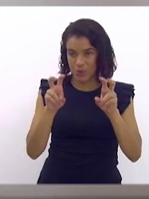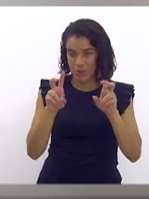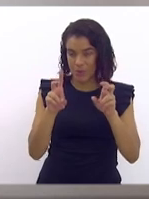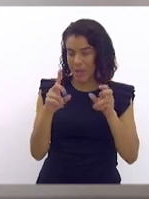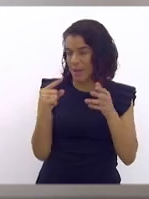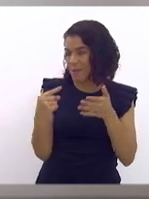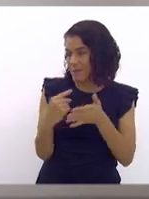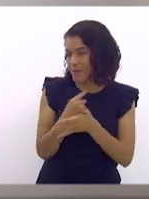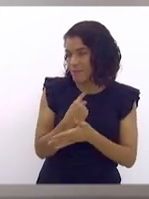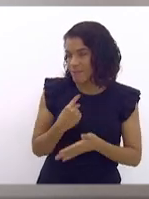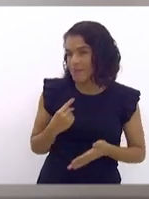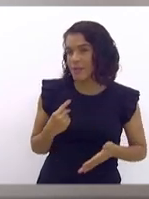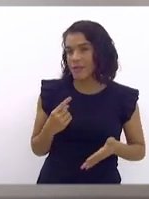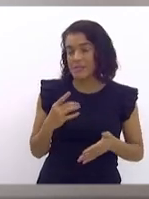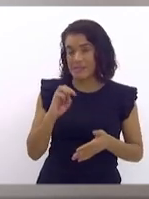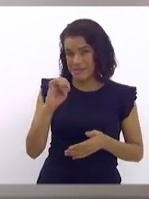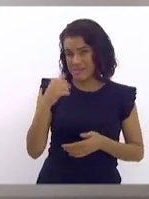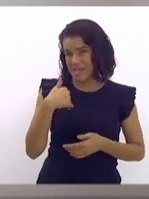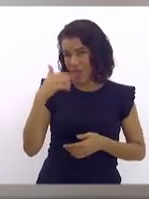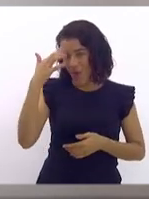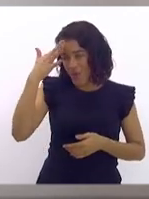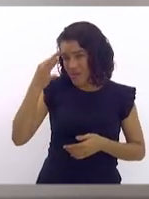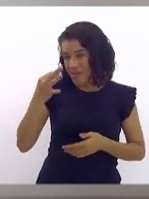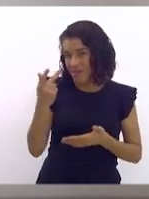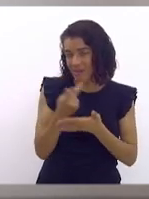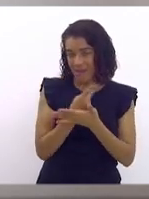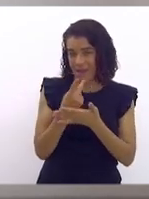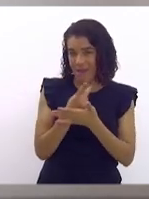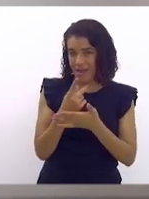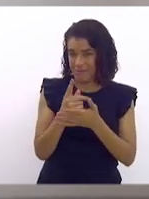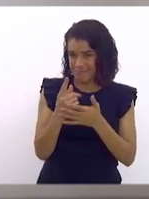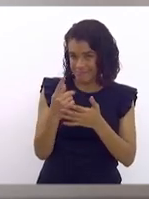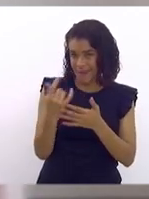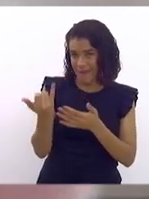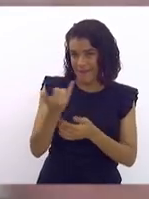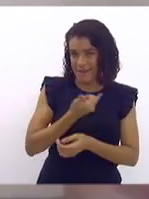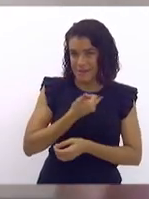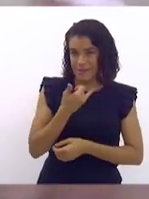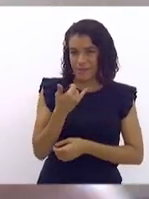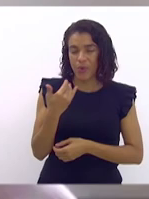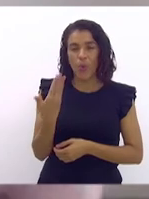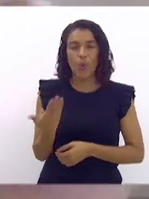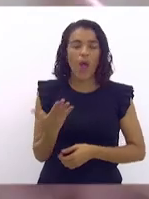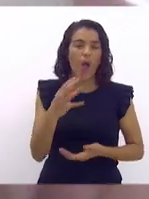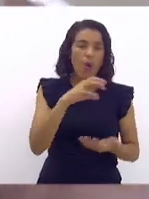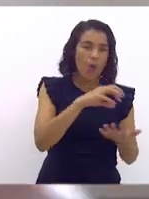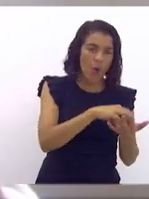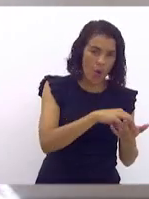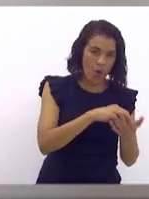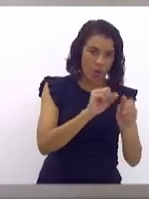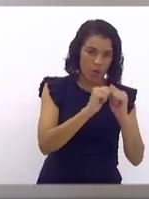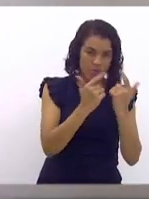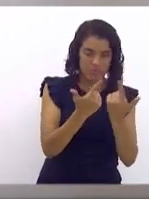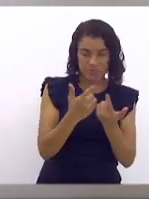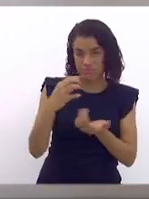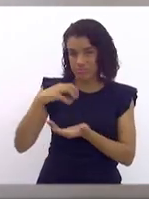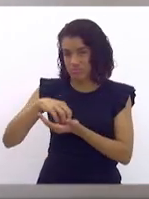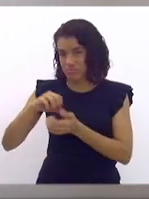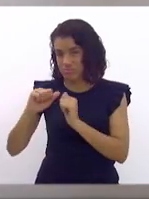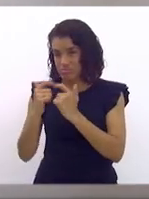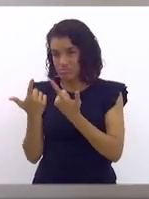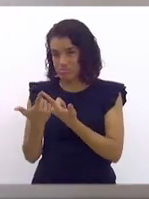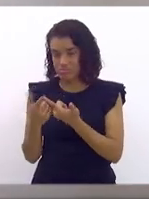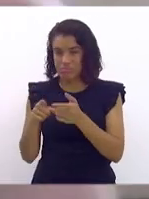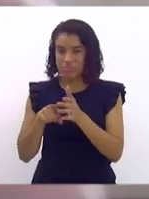pergunta, e aí me corrijam se eu tiver entendido mal qual foi a pergunta, mas de qual órgão aí da Alerj, né, essa